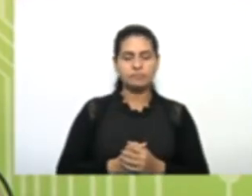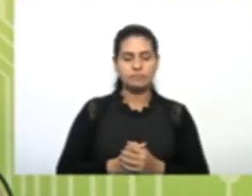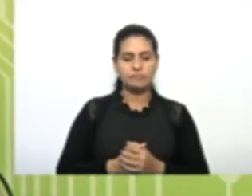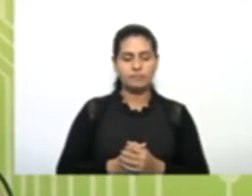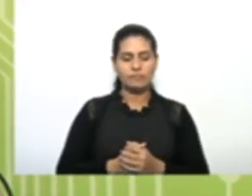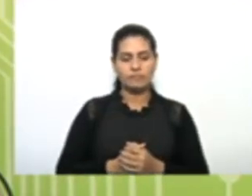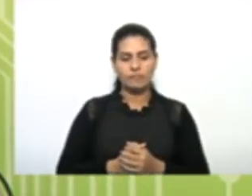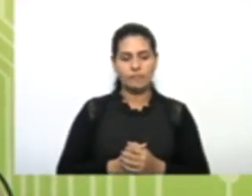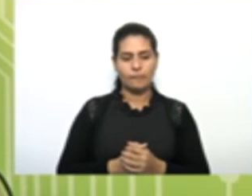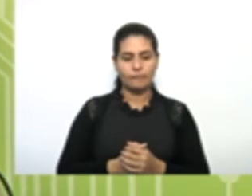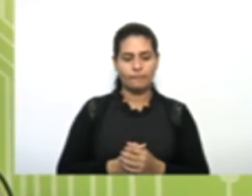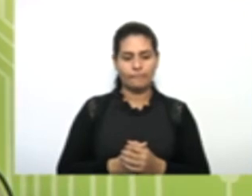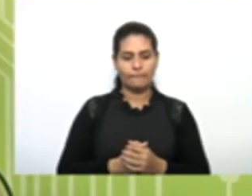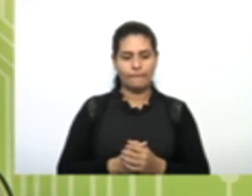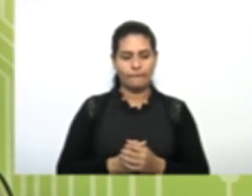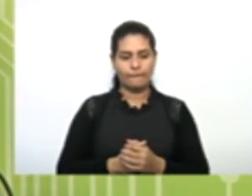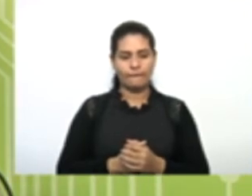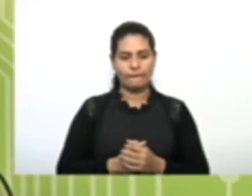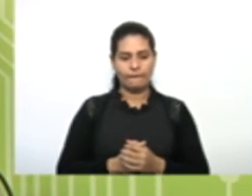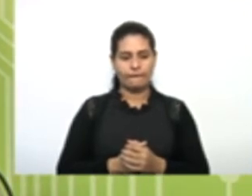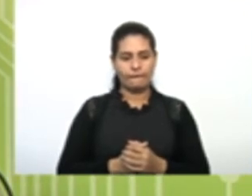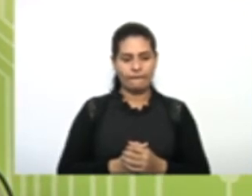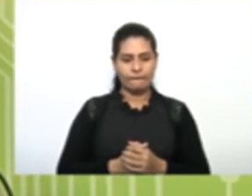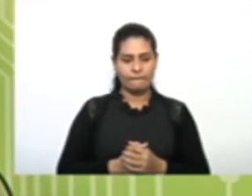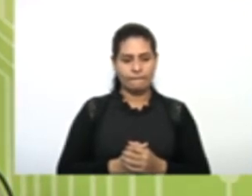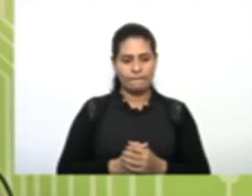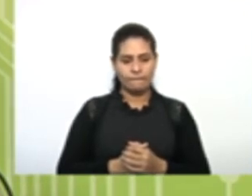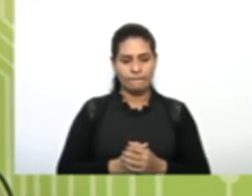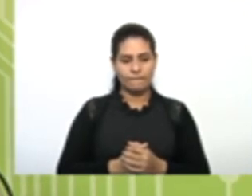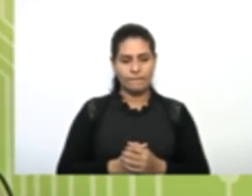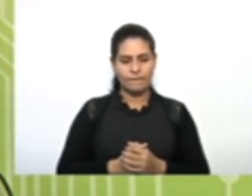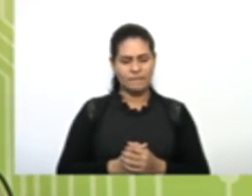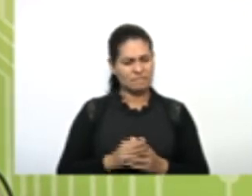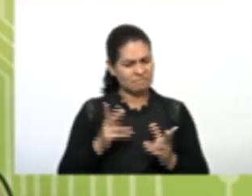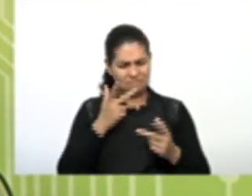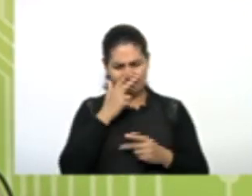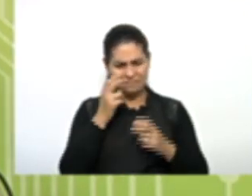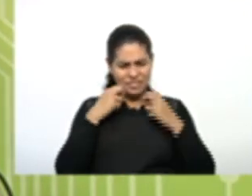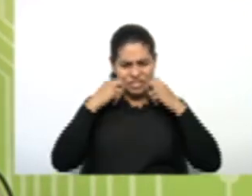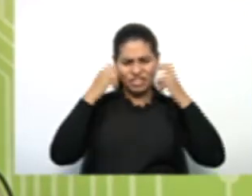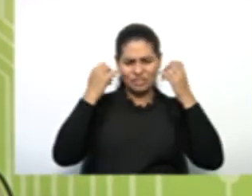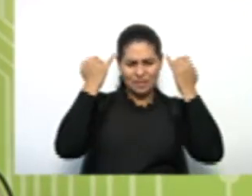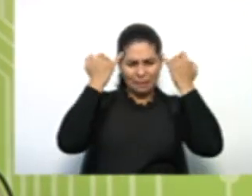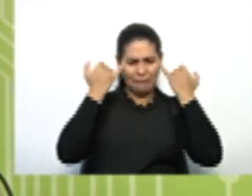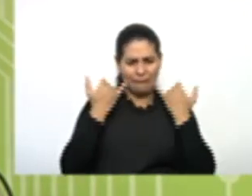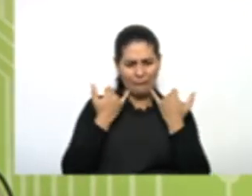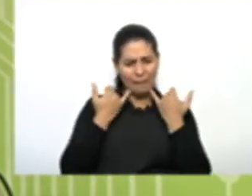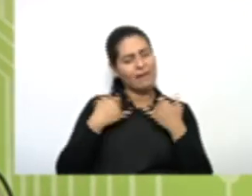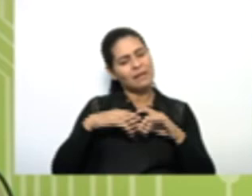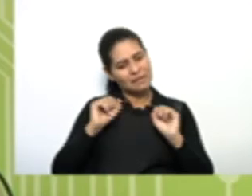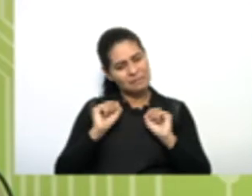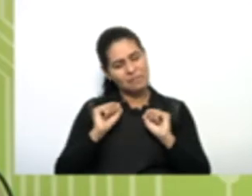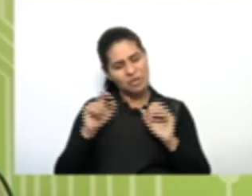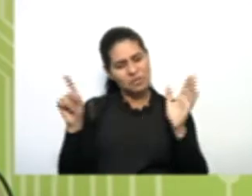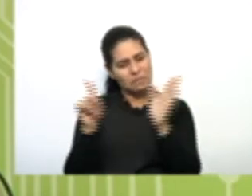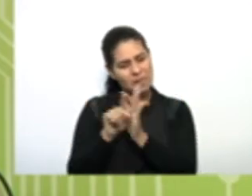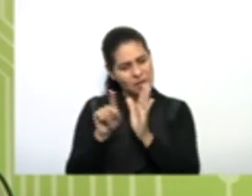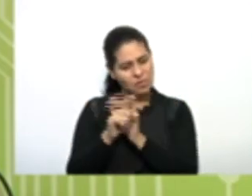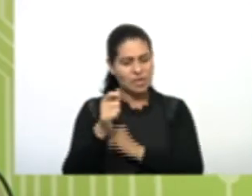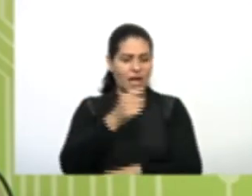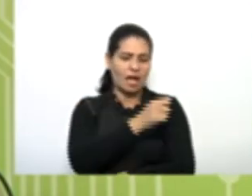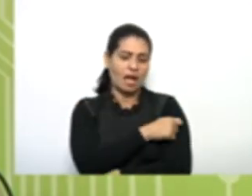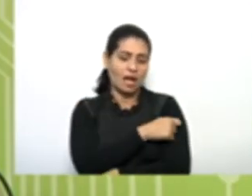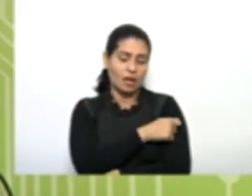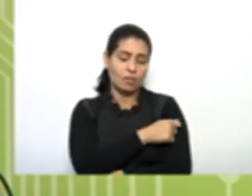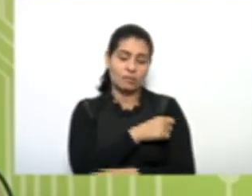característica. Temos alguma resposta? O pessoal está tímido hoje, né? Gente, mandem suas perguntas sobre a aula, sobre o conteúdo,